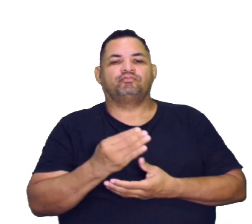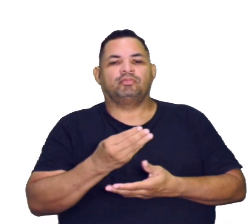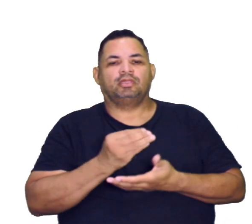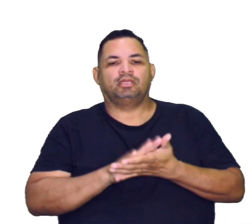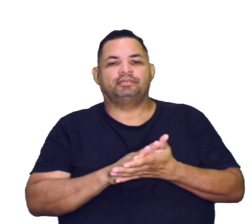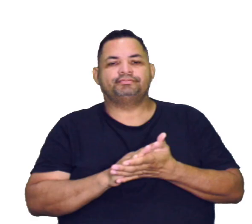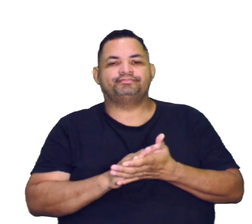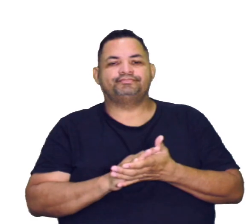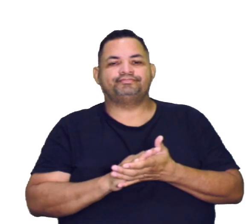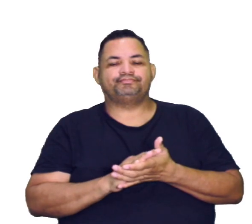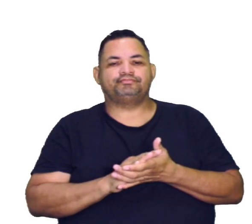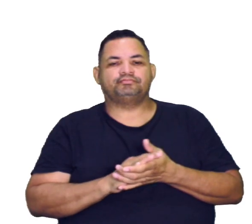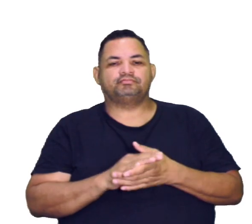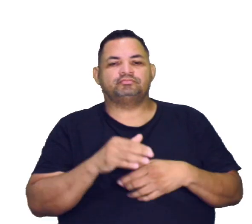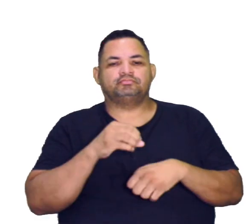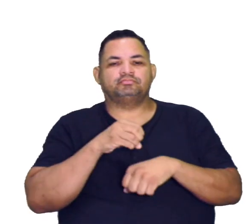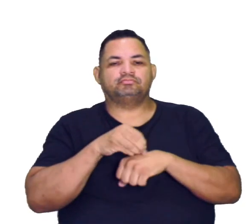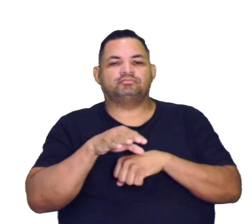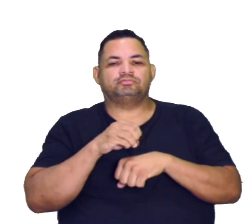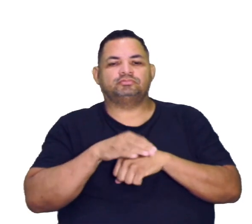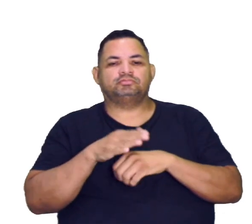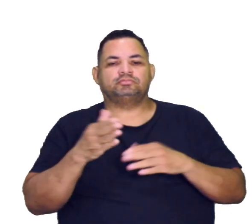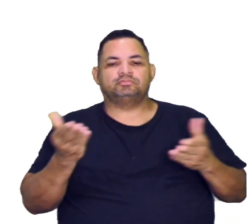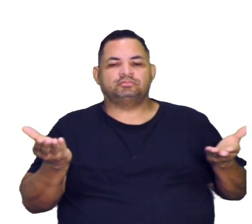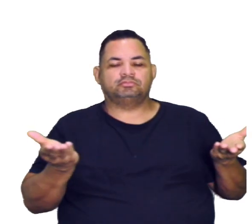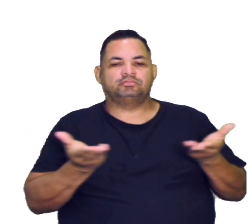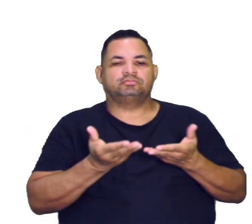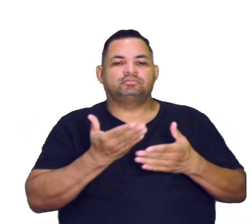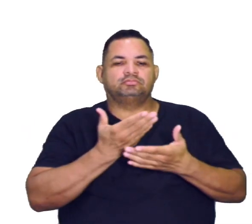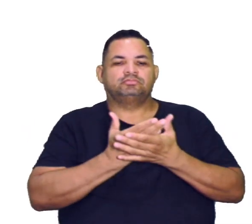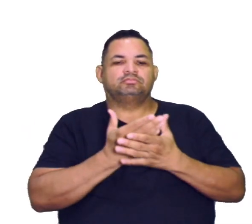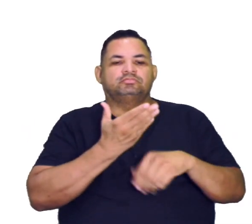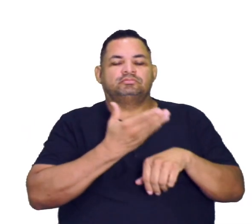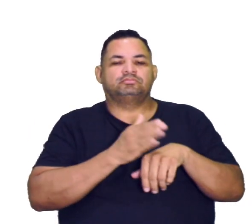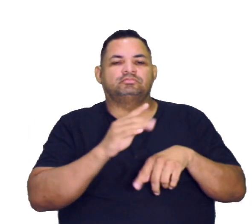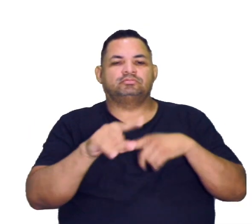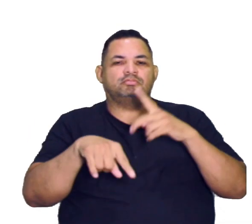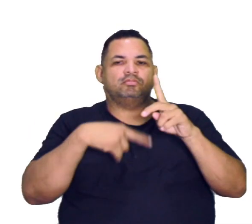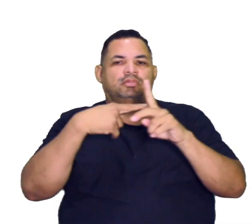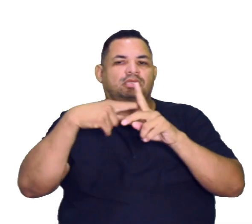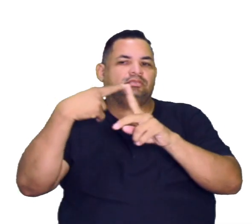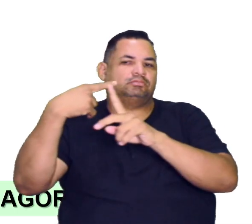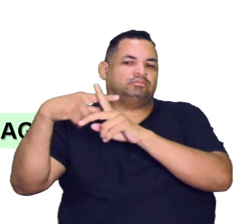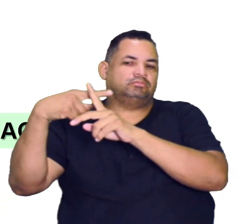no nosso momento exercite-se mais, mais e mais? Olha lá.